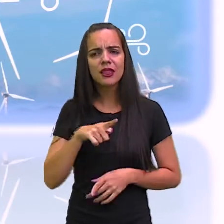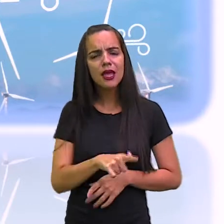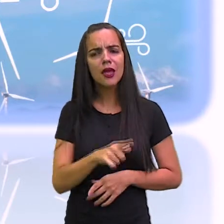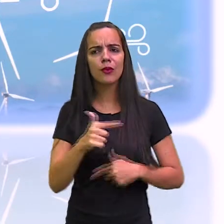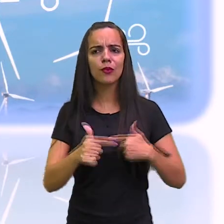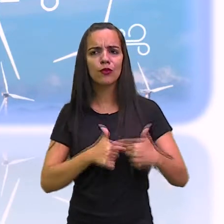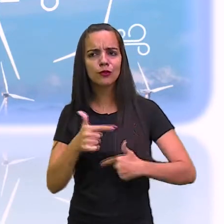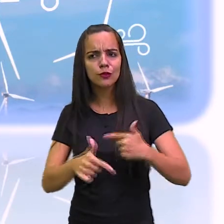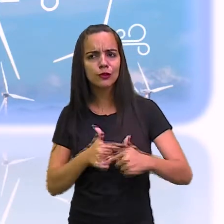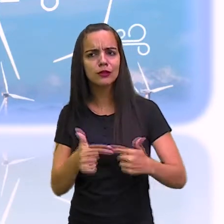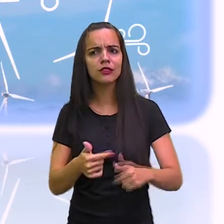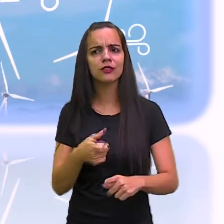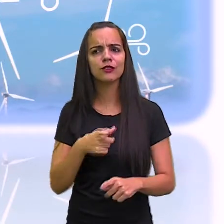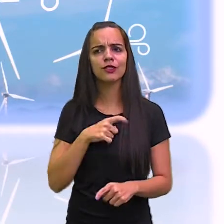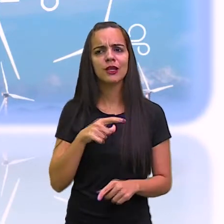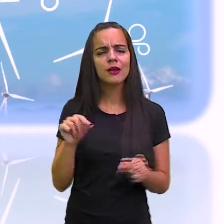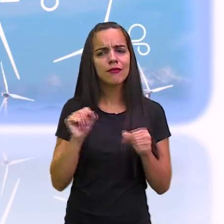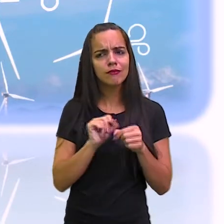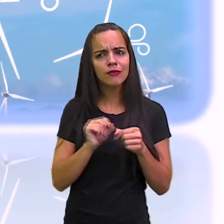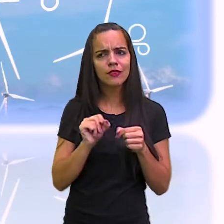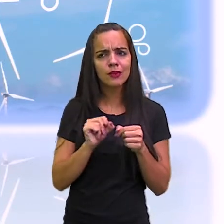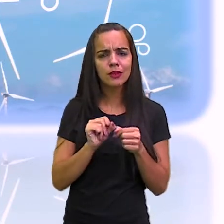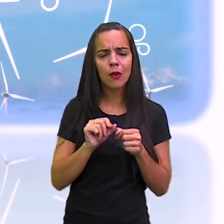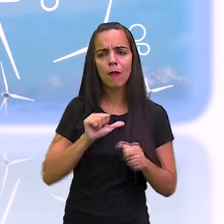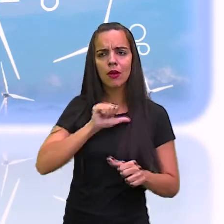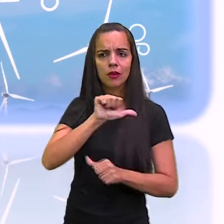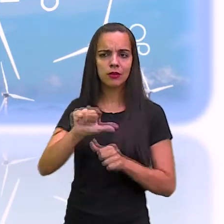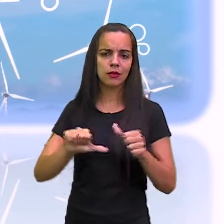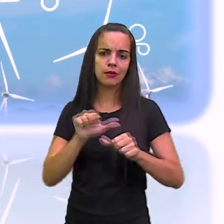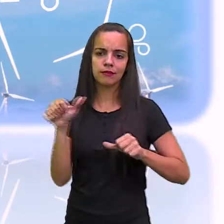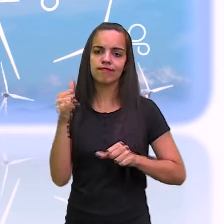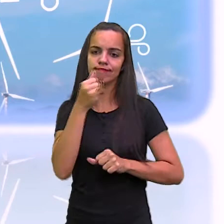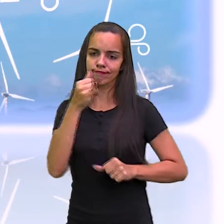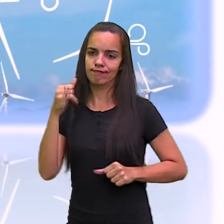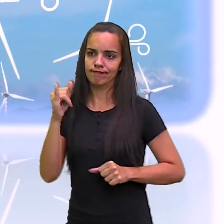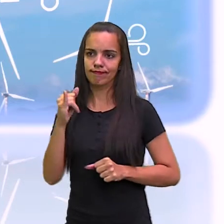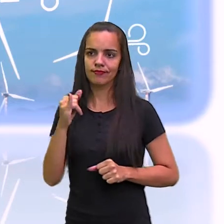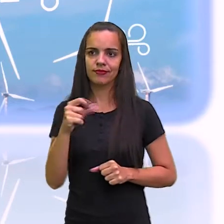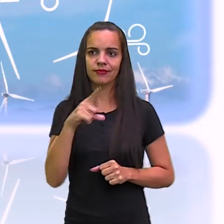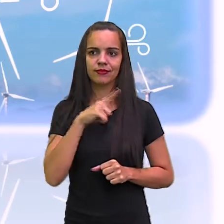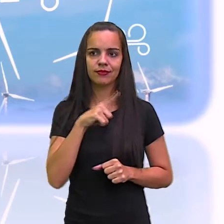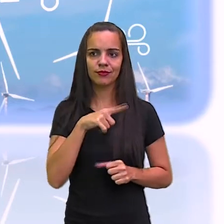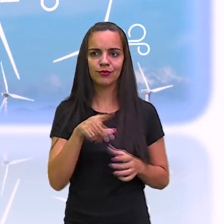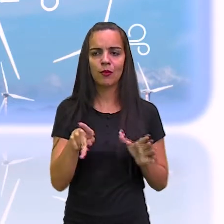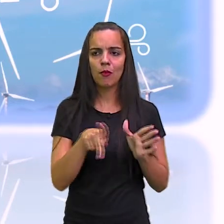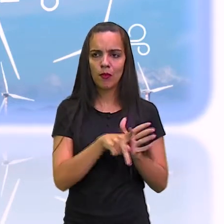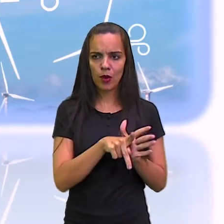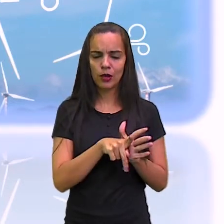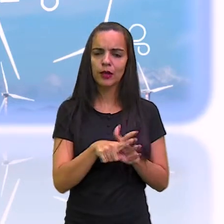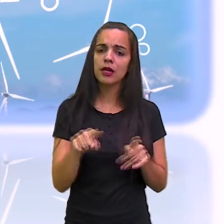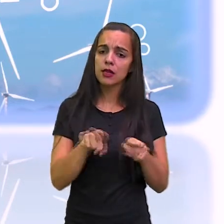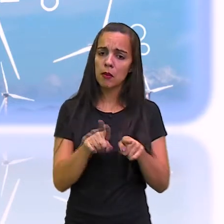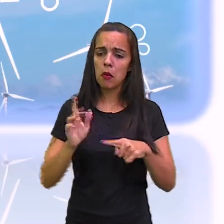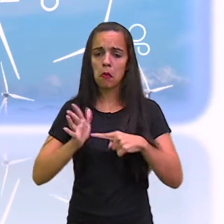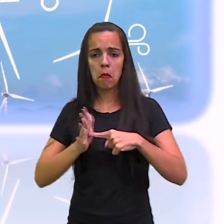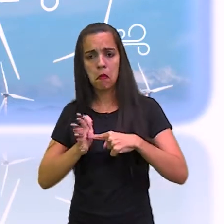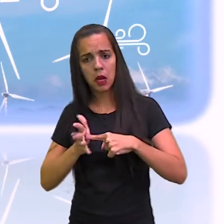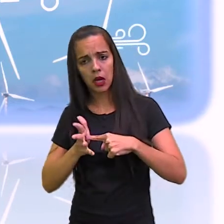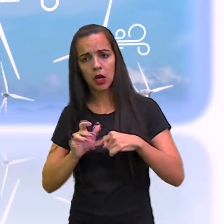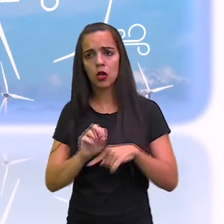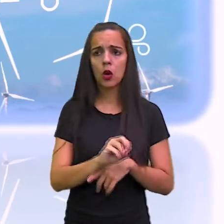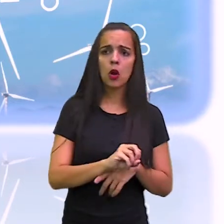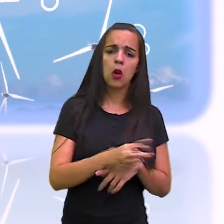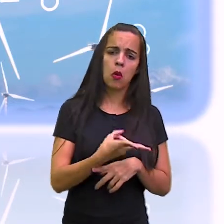é basicamente feito pela transformação da energia cinética em energia mecânica ou